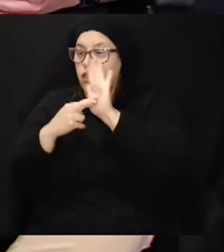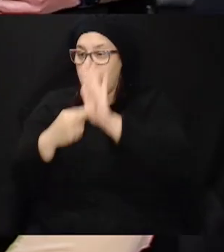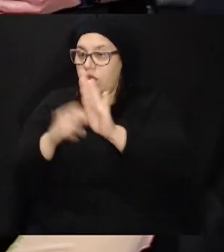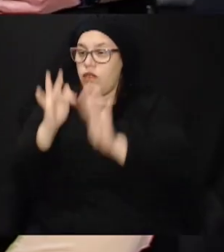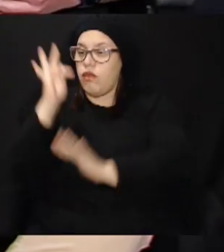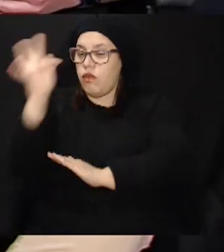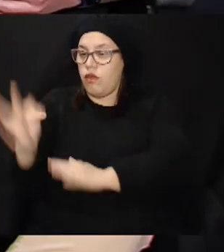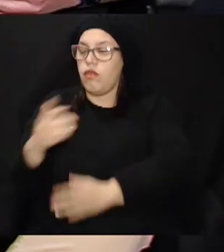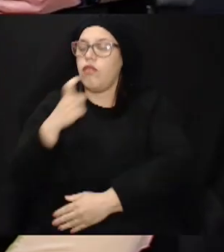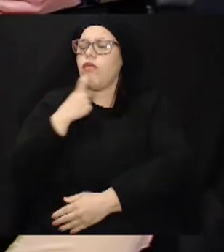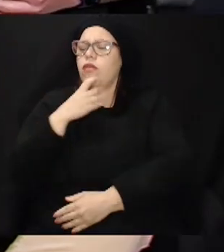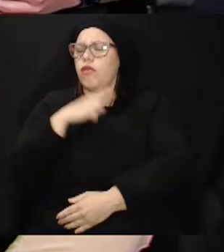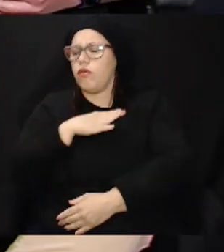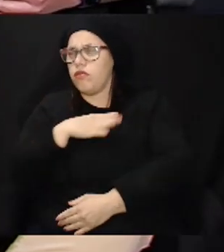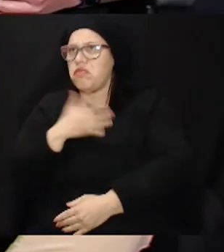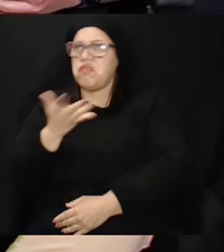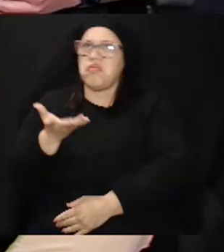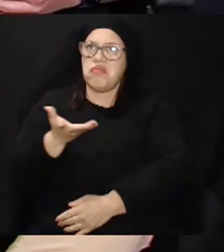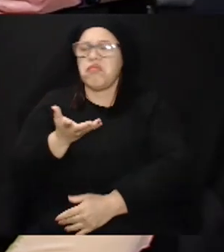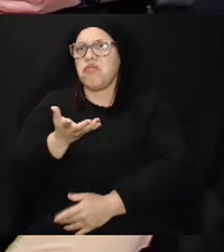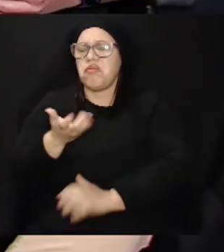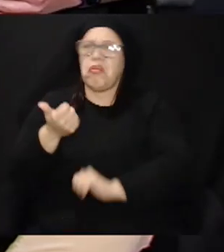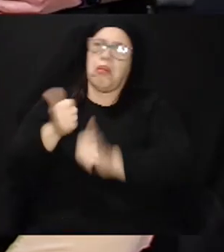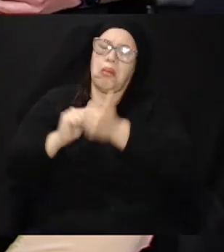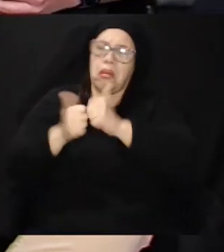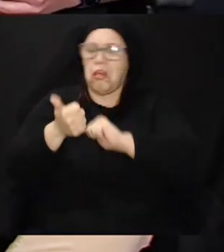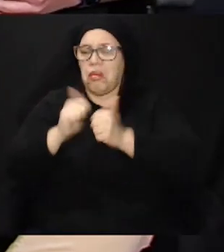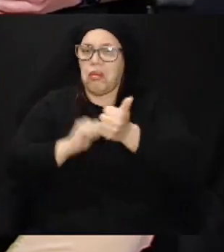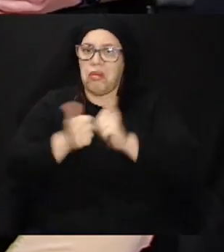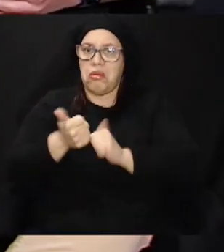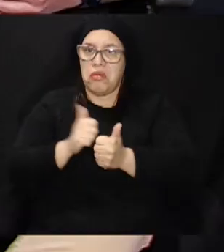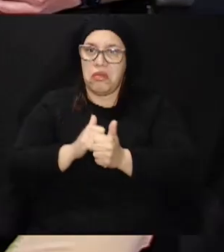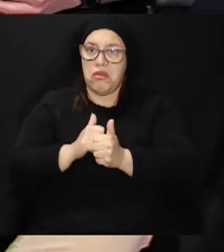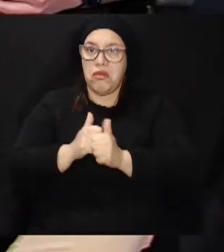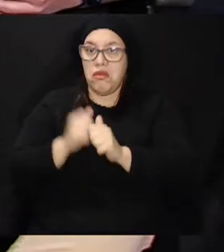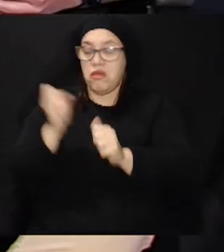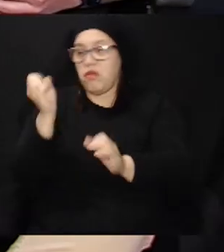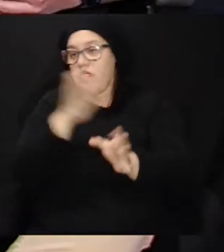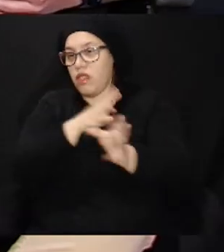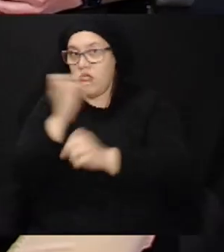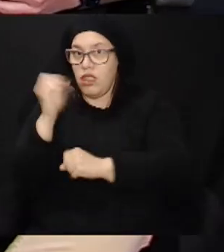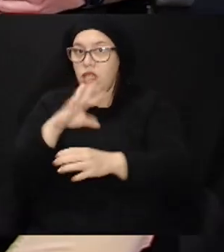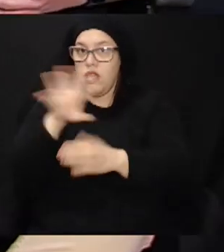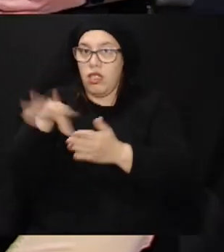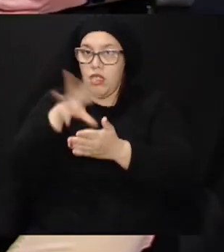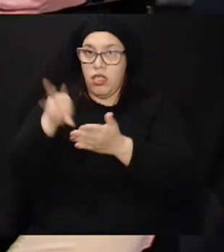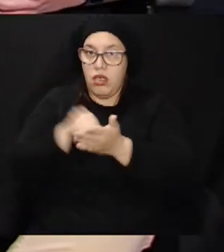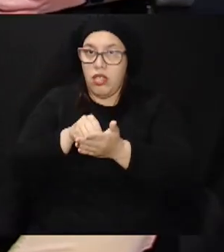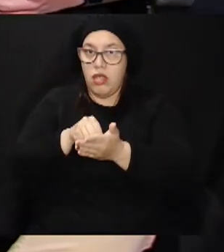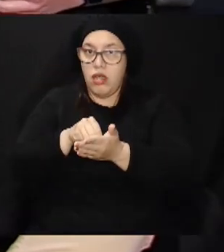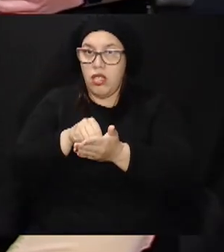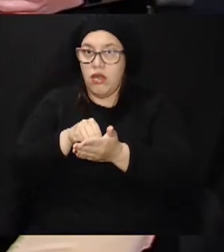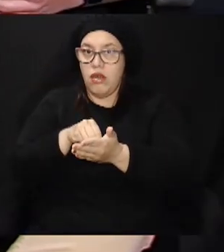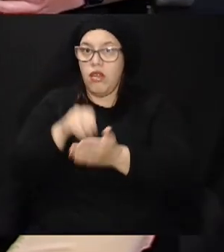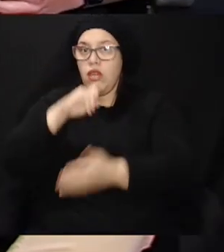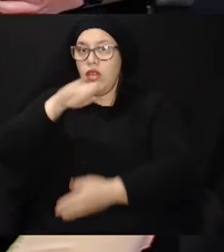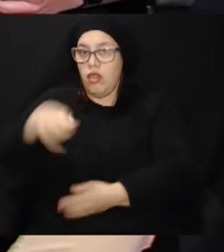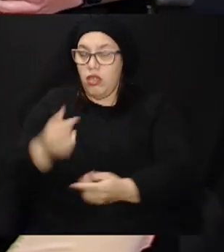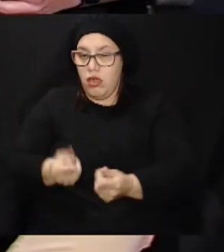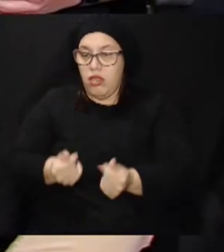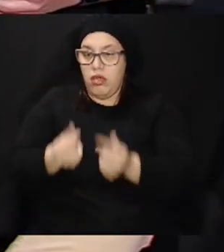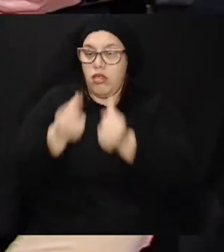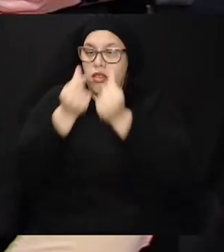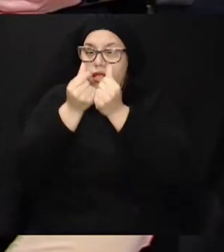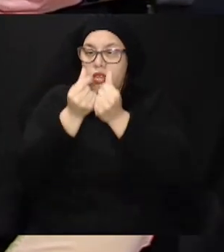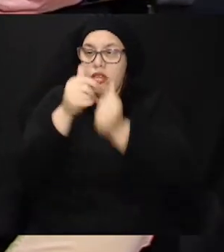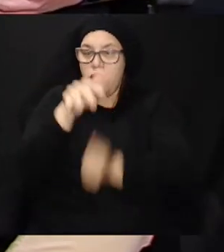Campinas, avaliando, né, a questão da inovação, sustentabilidade e também as oportunidades econômicas dessas regiões, né,